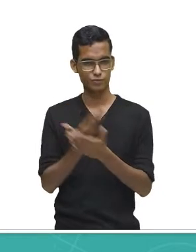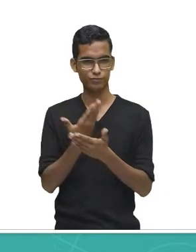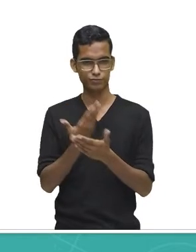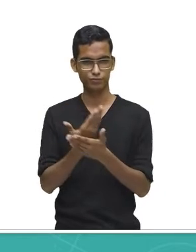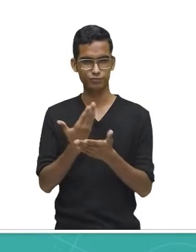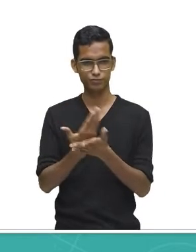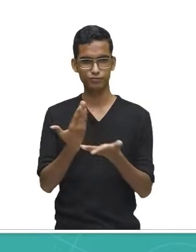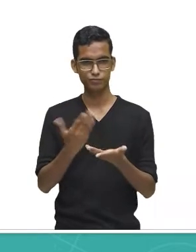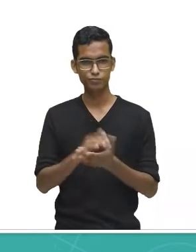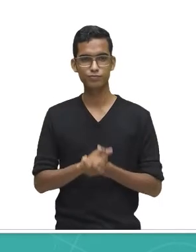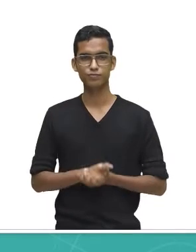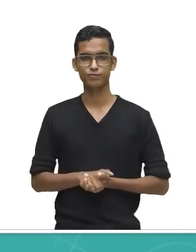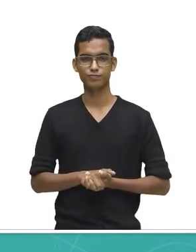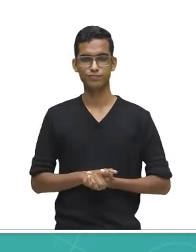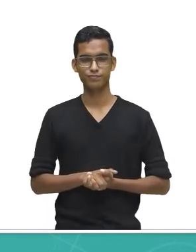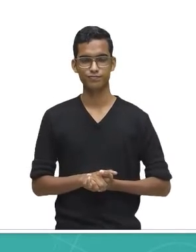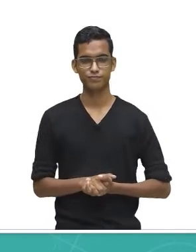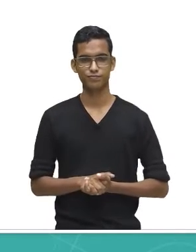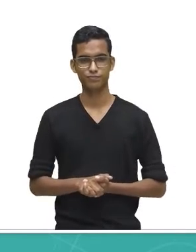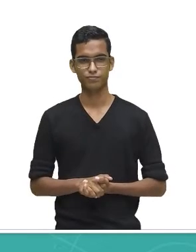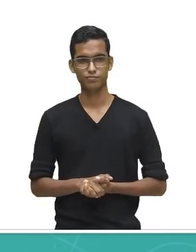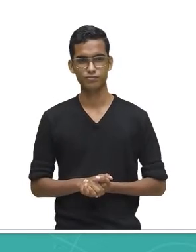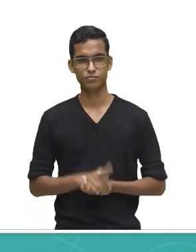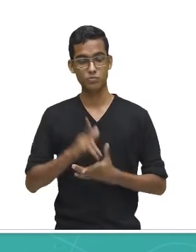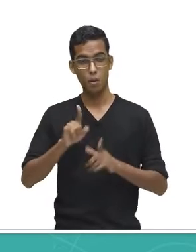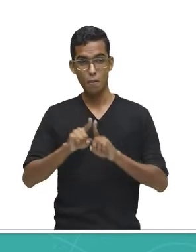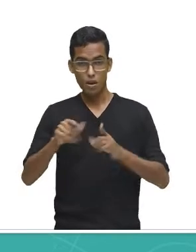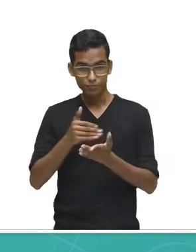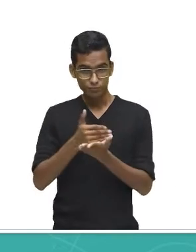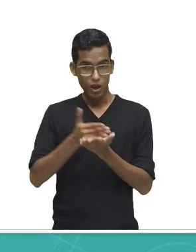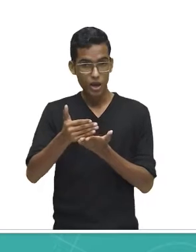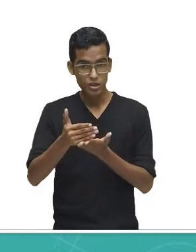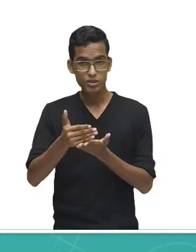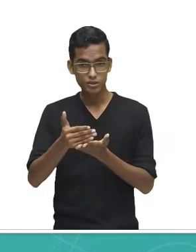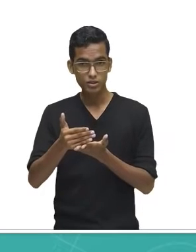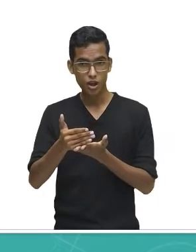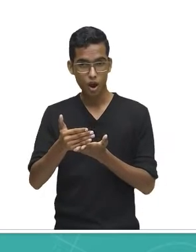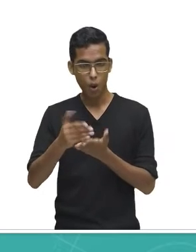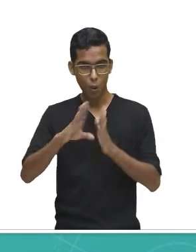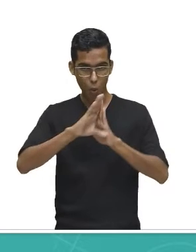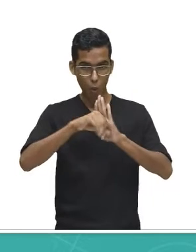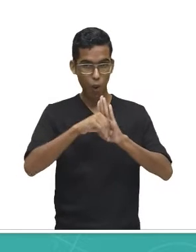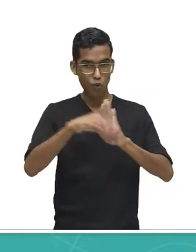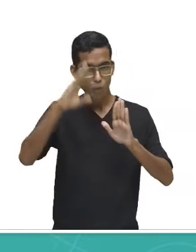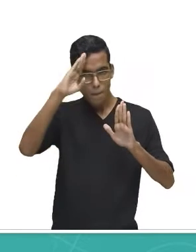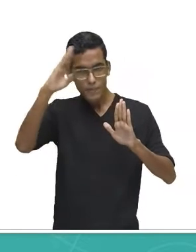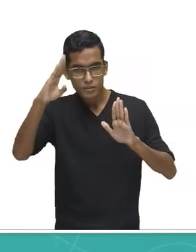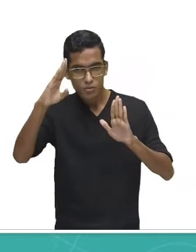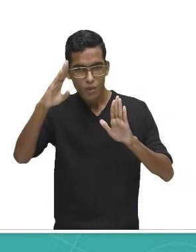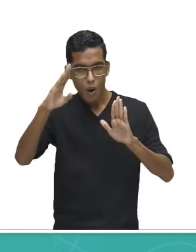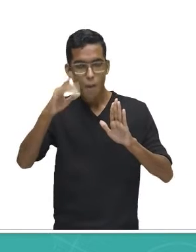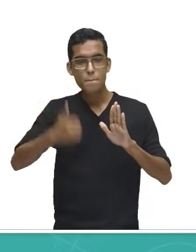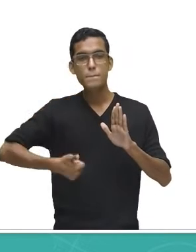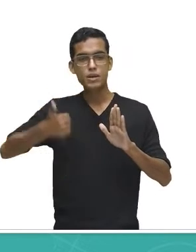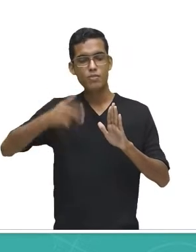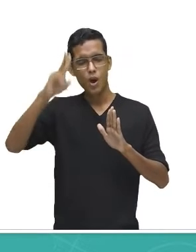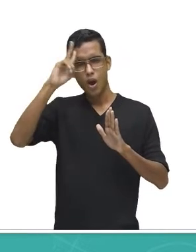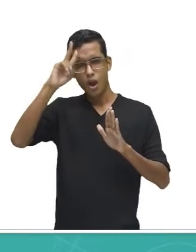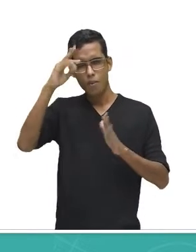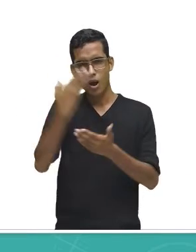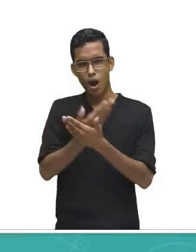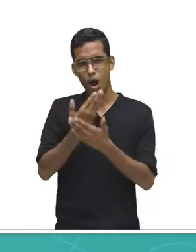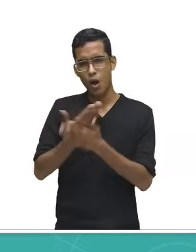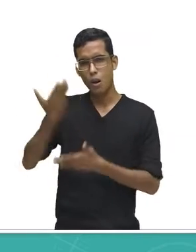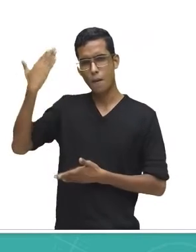durante a nossa aula. Mas para iniciarmos, nós iremos trabalhar com vocês a acentuação gráfica quanto